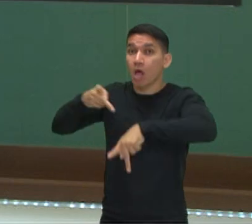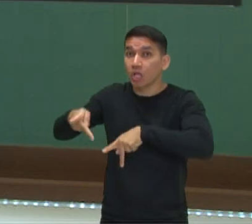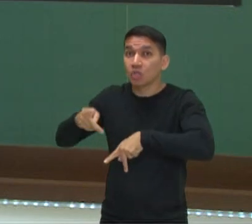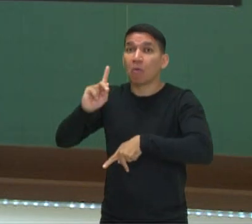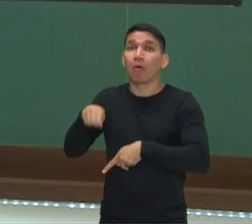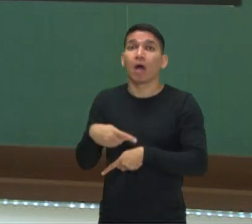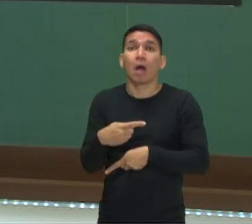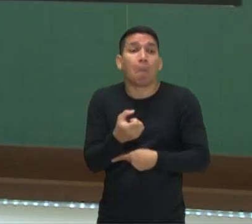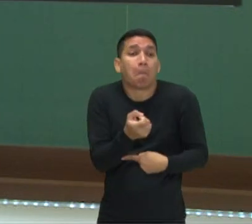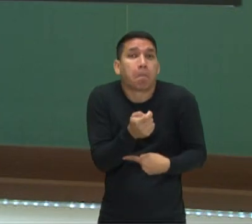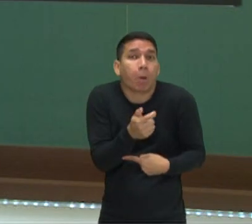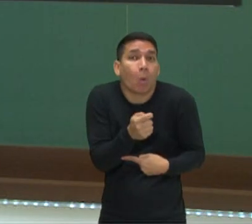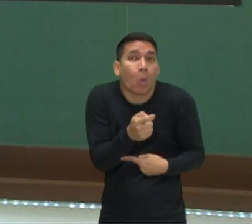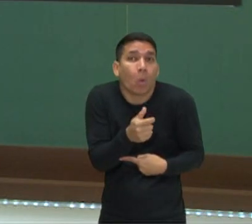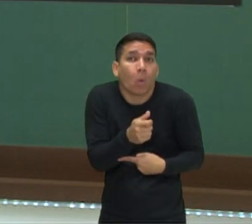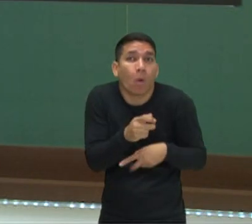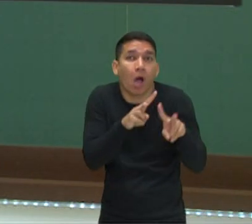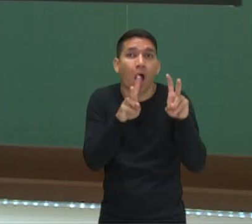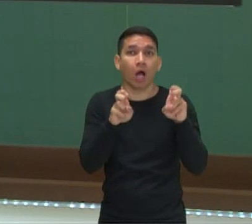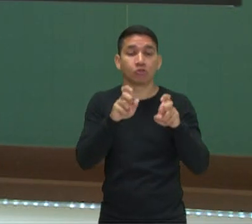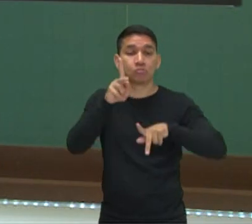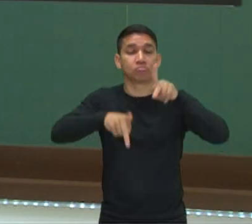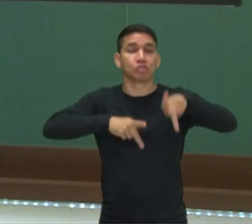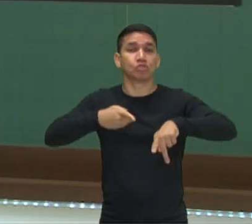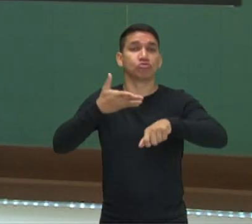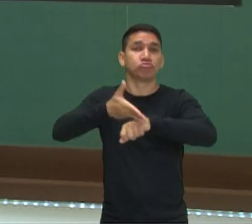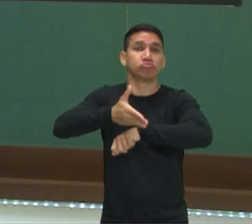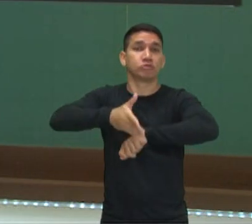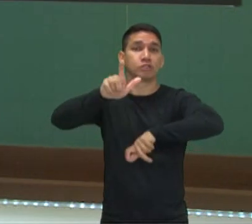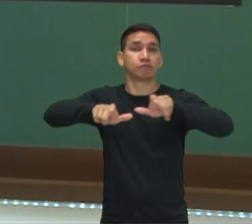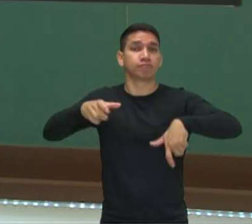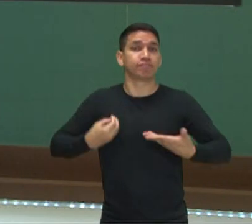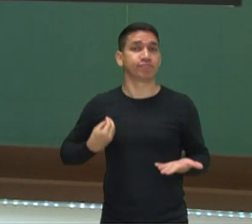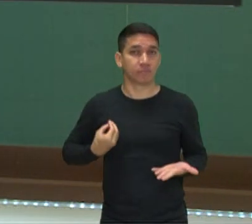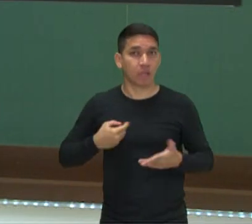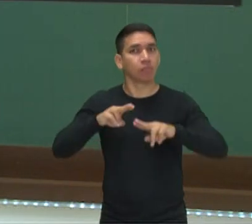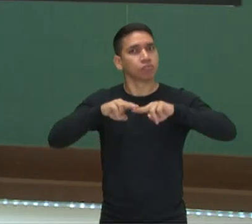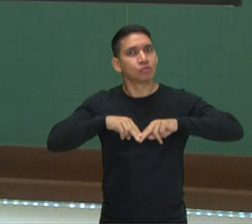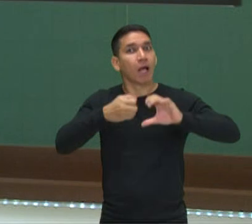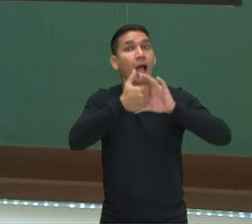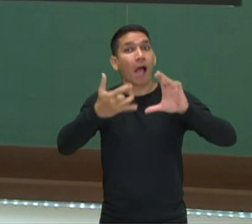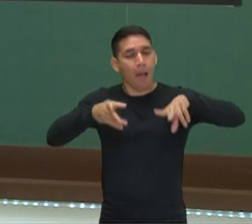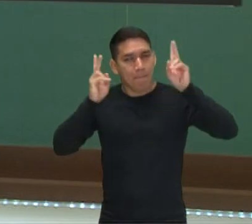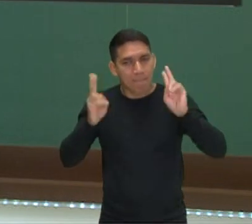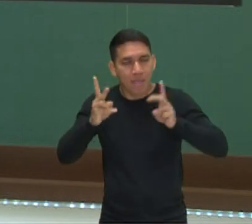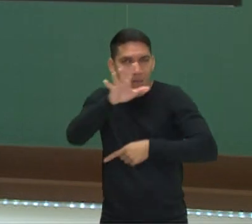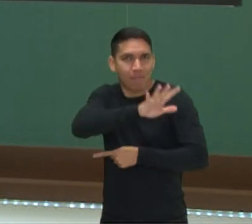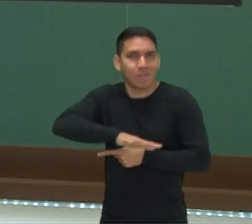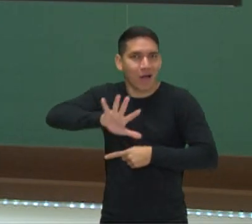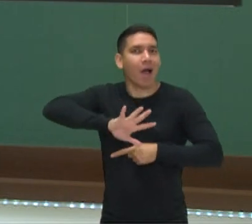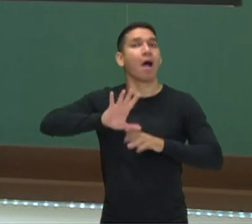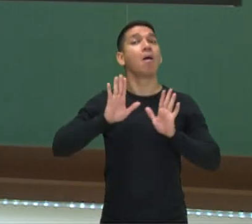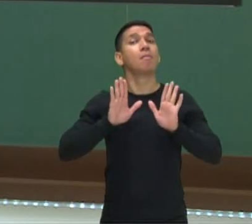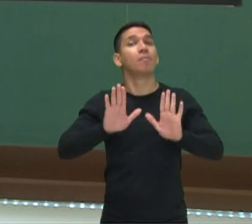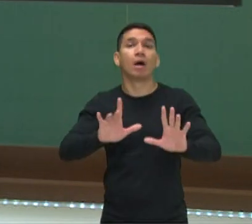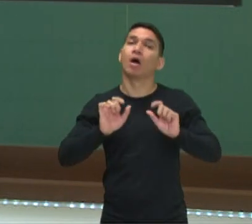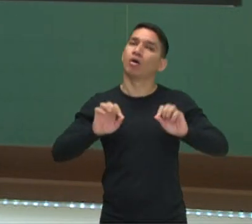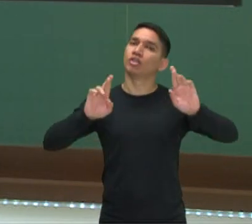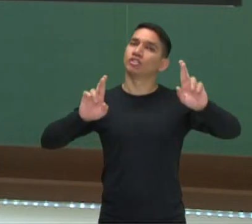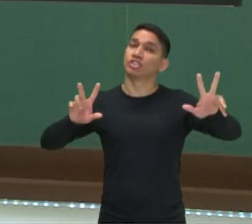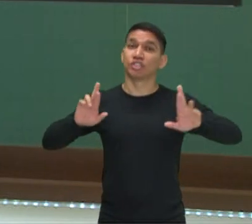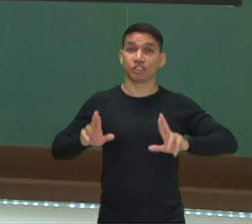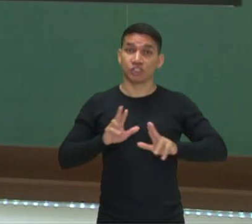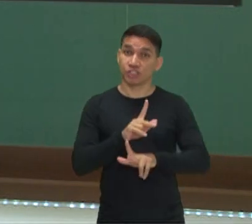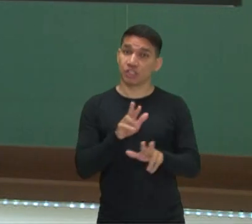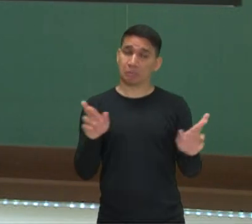é uma das menores em termos de população. Então são características de uma mesma região, mas